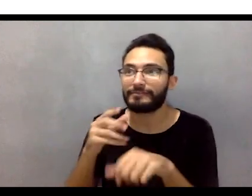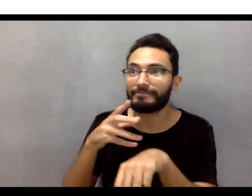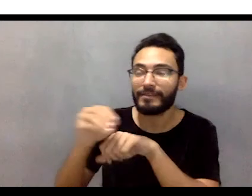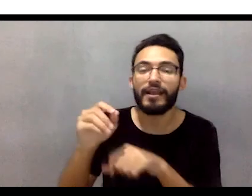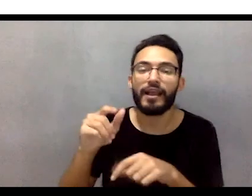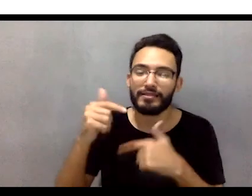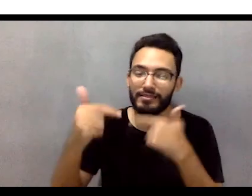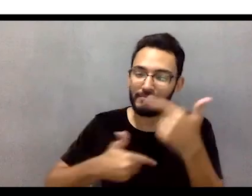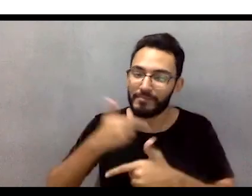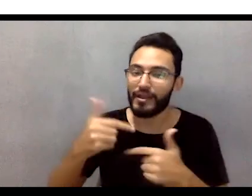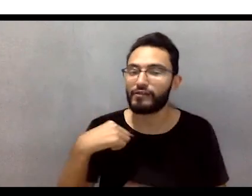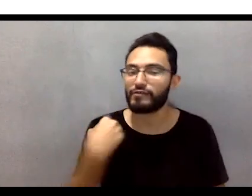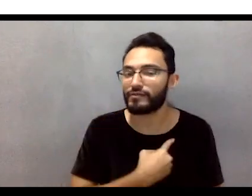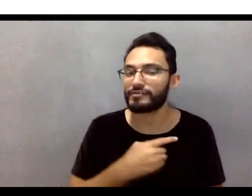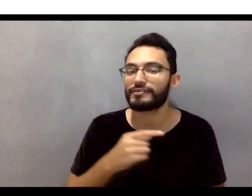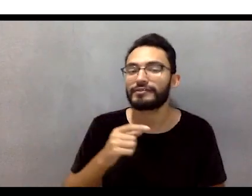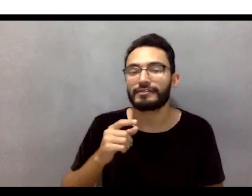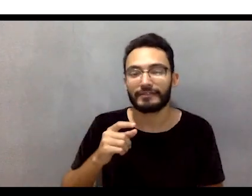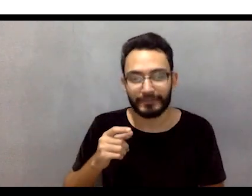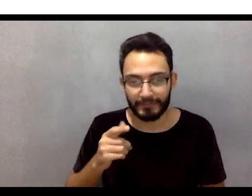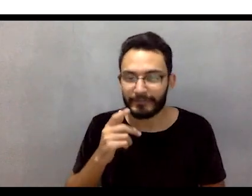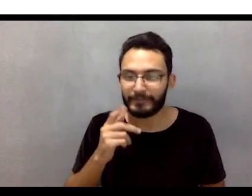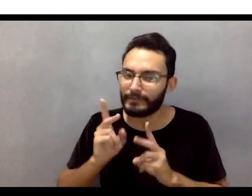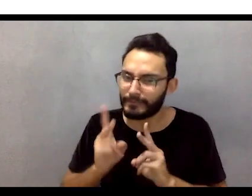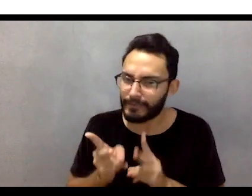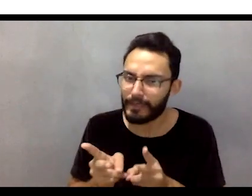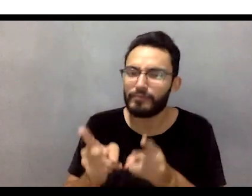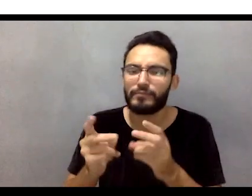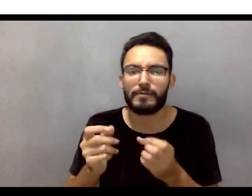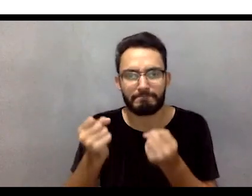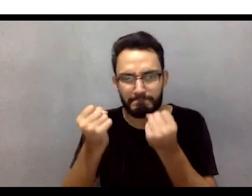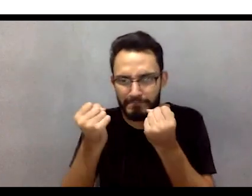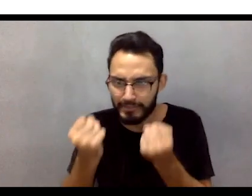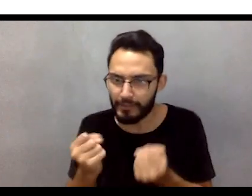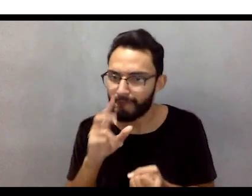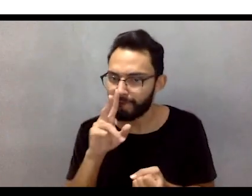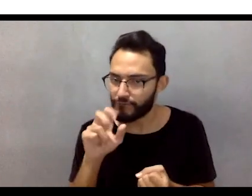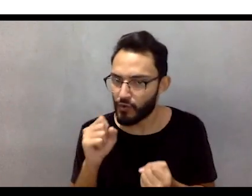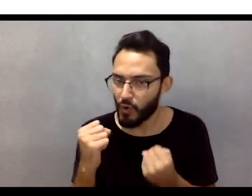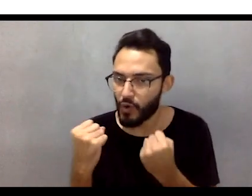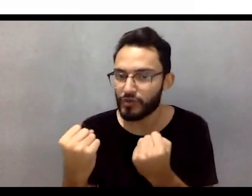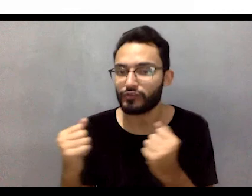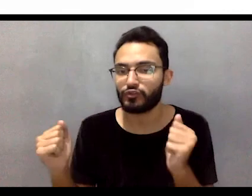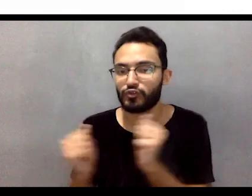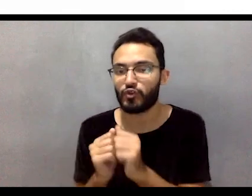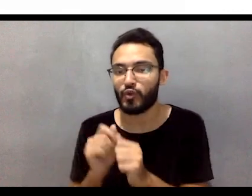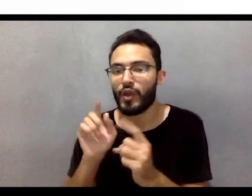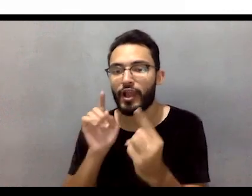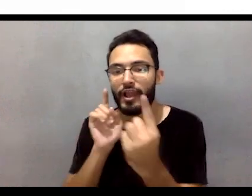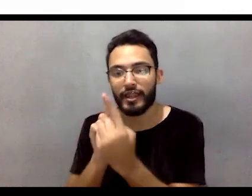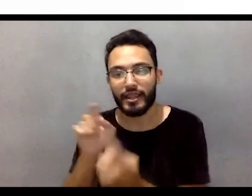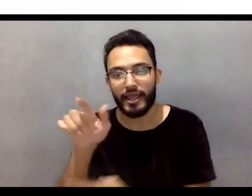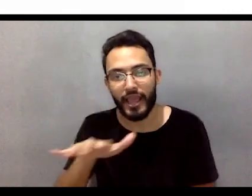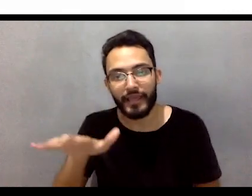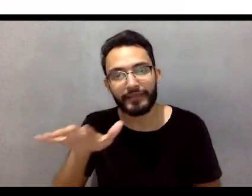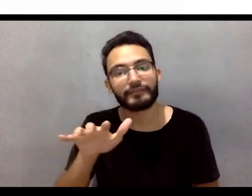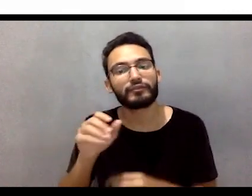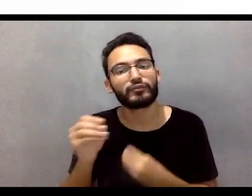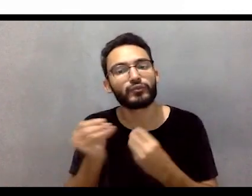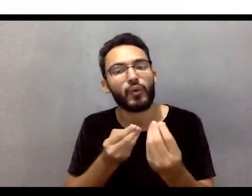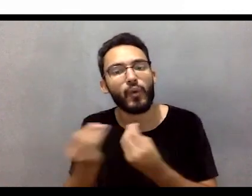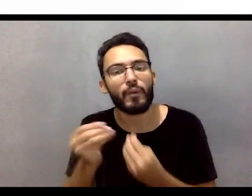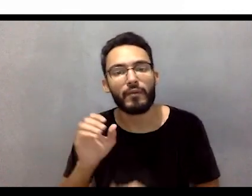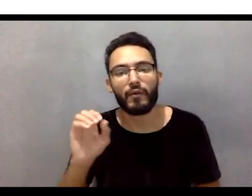é um trabalho que a gente faz muito pesado, muito forte com os nossos clientes, em relação à definição